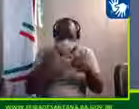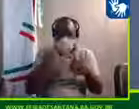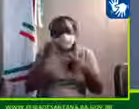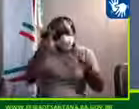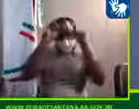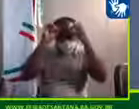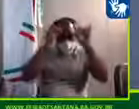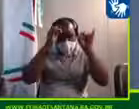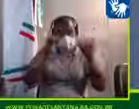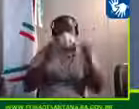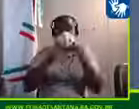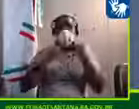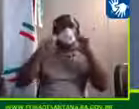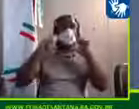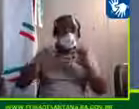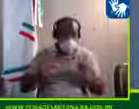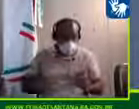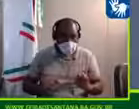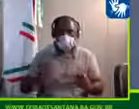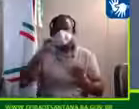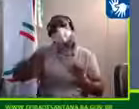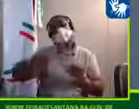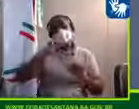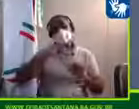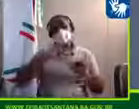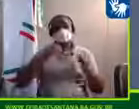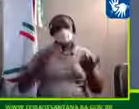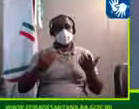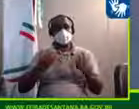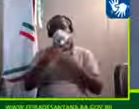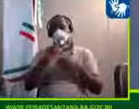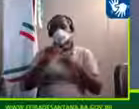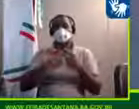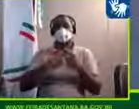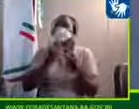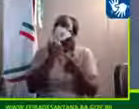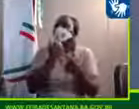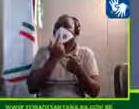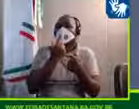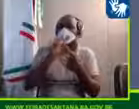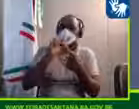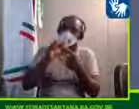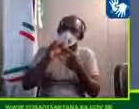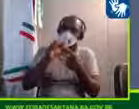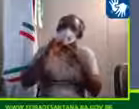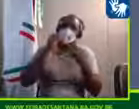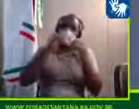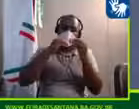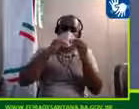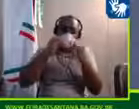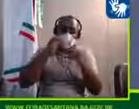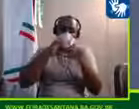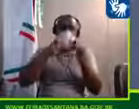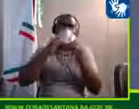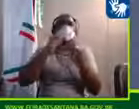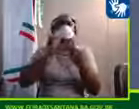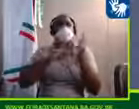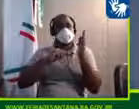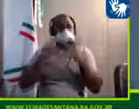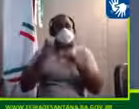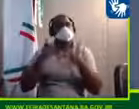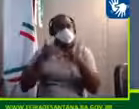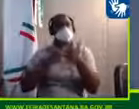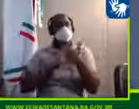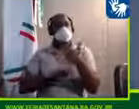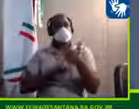controle, porque ela baixa a imunidade também. E anticoagulantes são os principais remédios manejados.